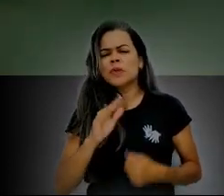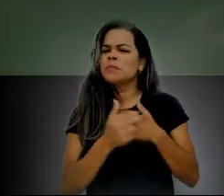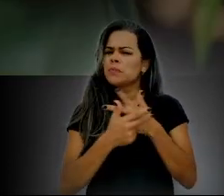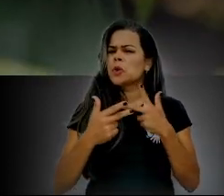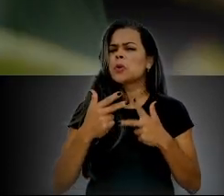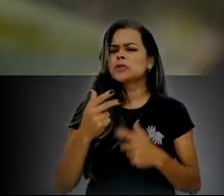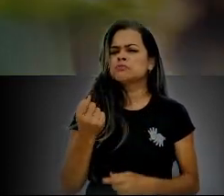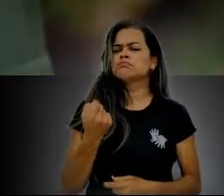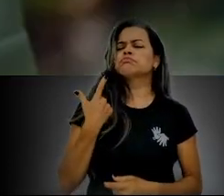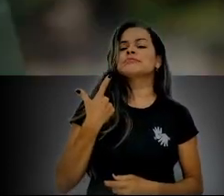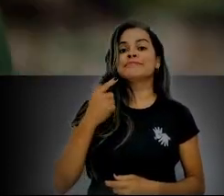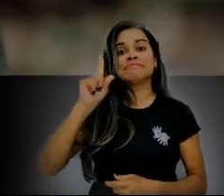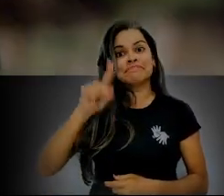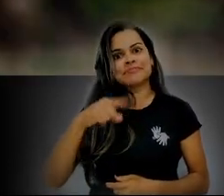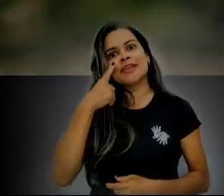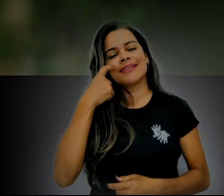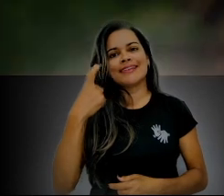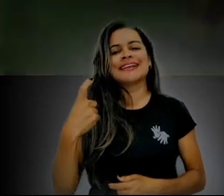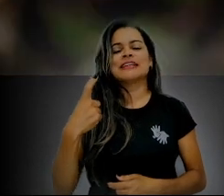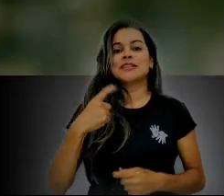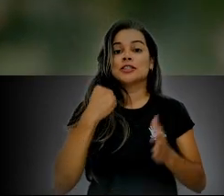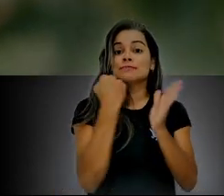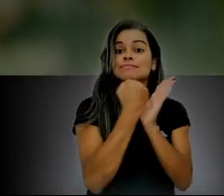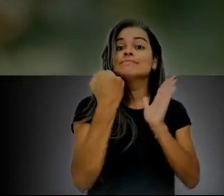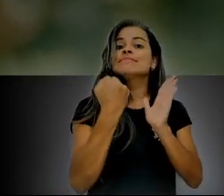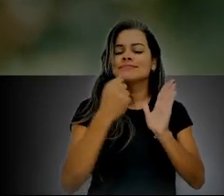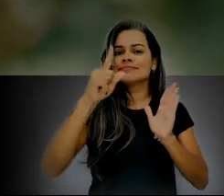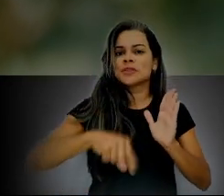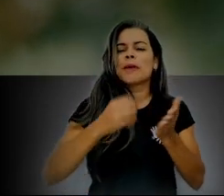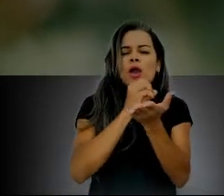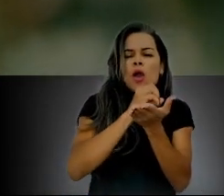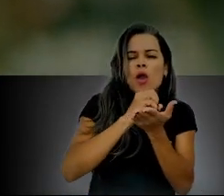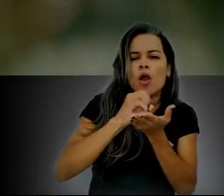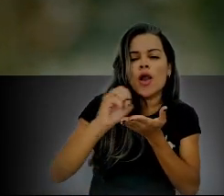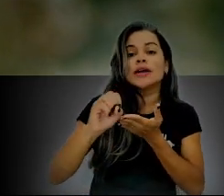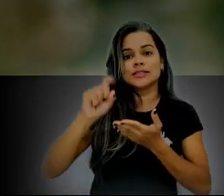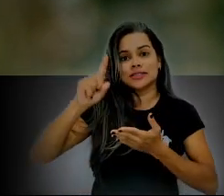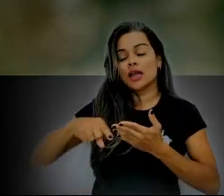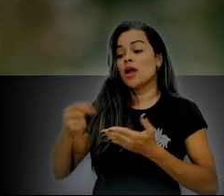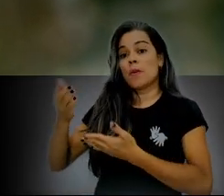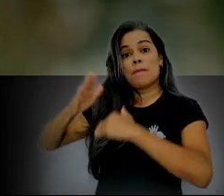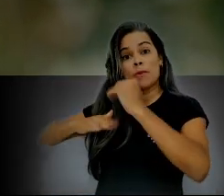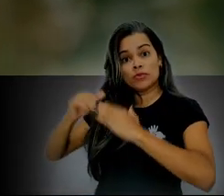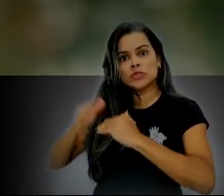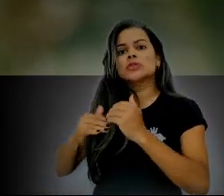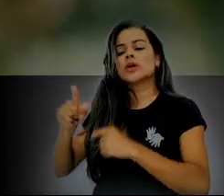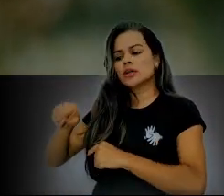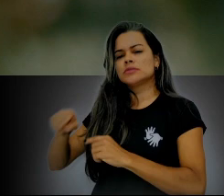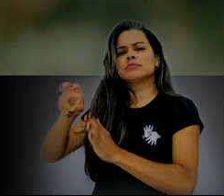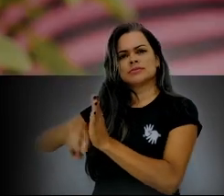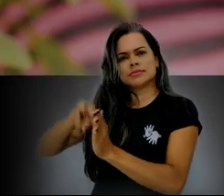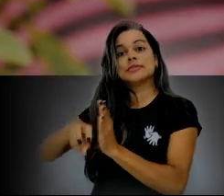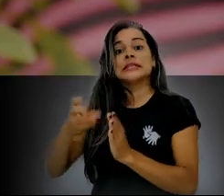uma coisa interessante desse grupo é a certificação orgânica Alguns produtores têm pleiteado